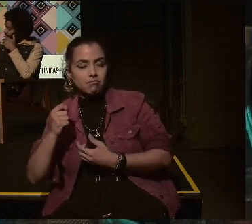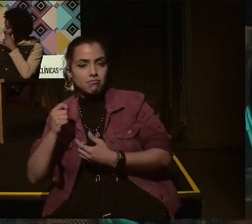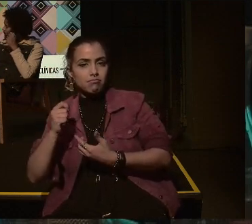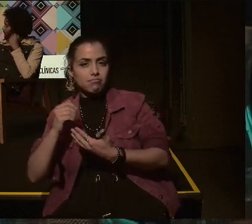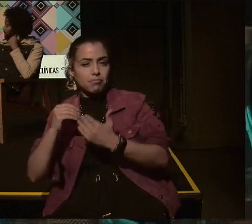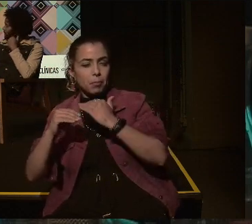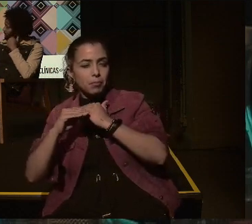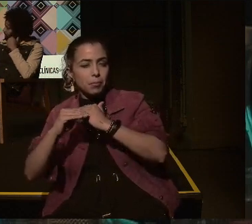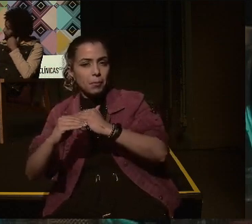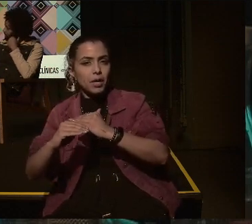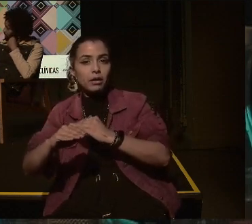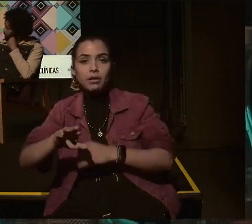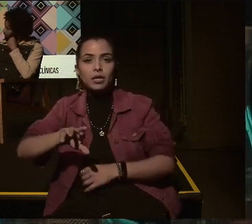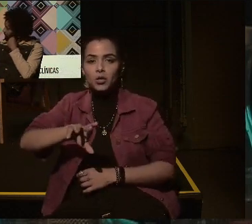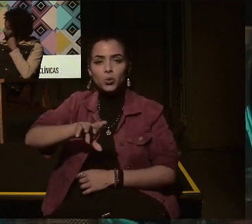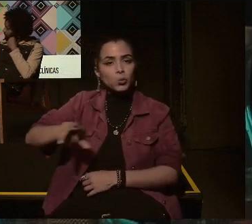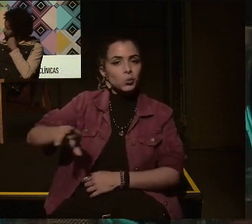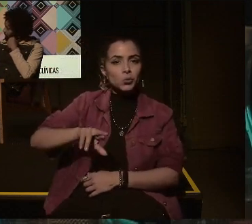não inicialmente como